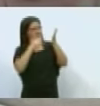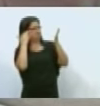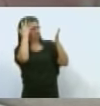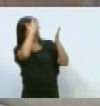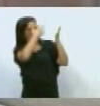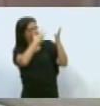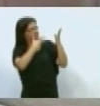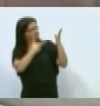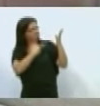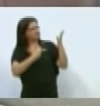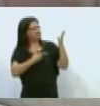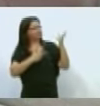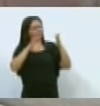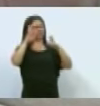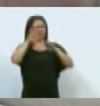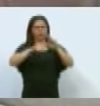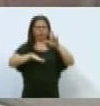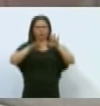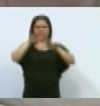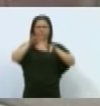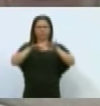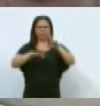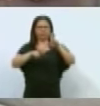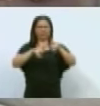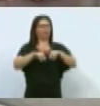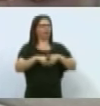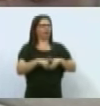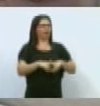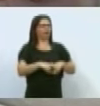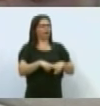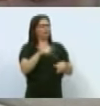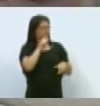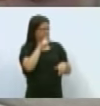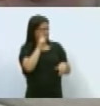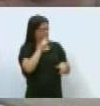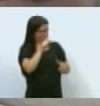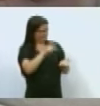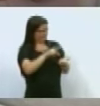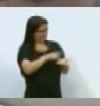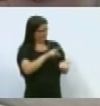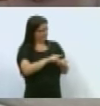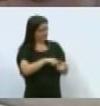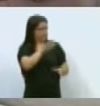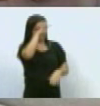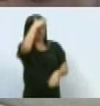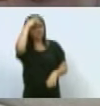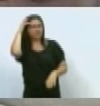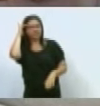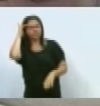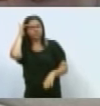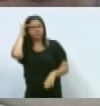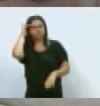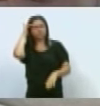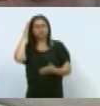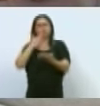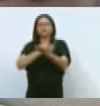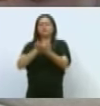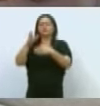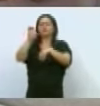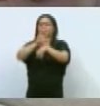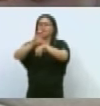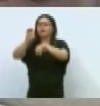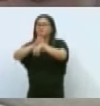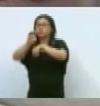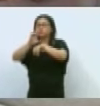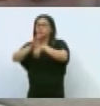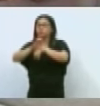mão. Tem que ter uma mão molinha, assim. É, e você acha? Você acha? É, não pode ser dura. E uma pessoa que entra num curso, como aquele que a